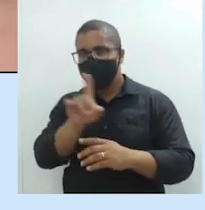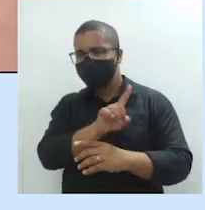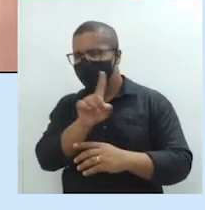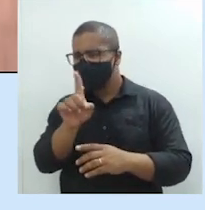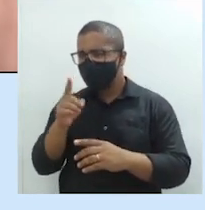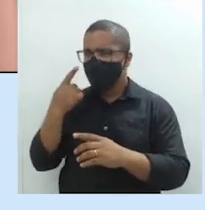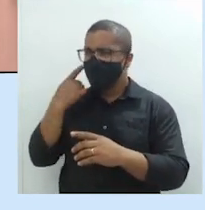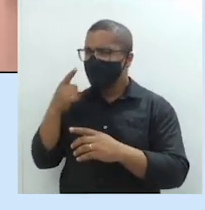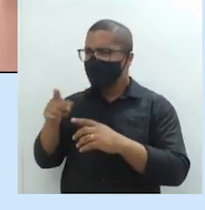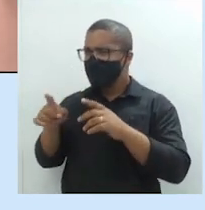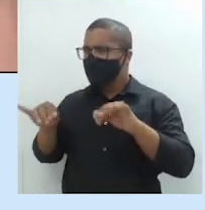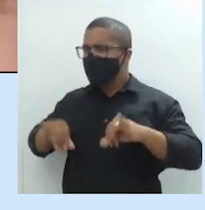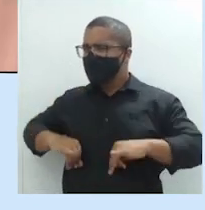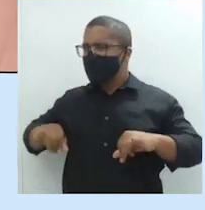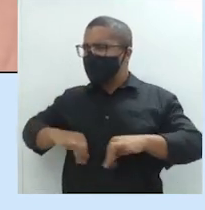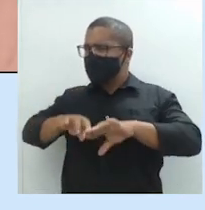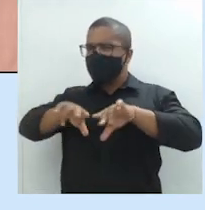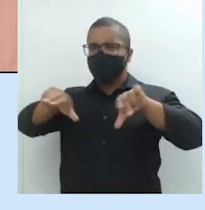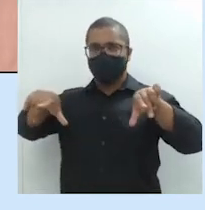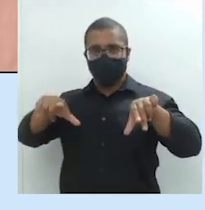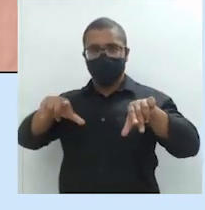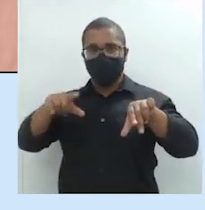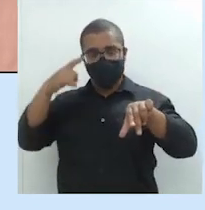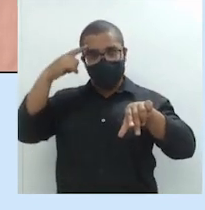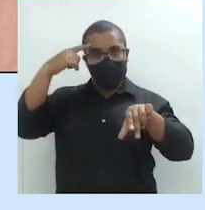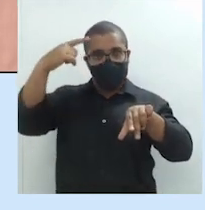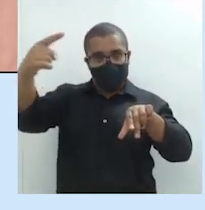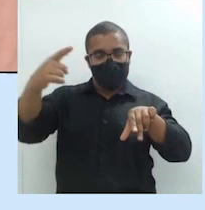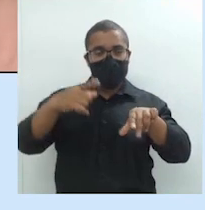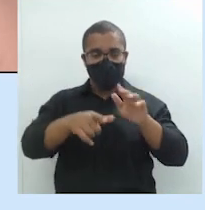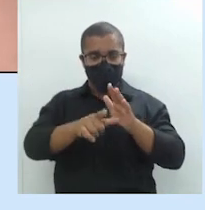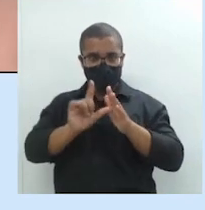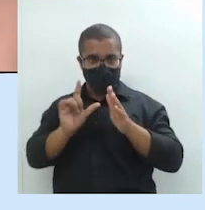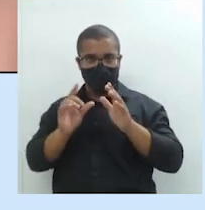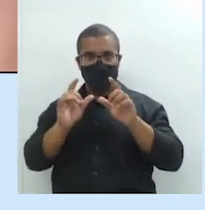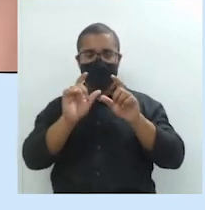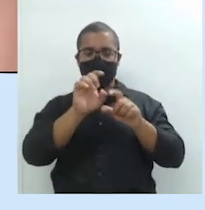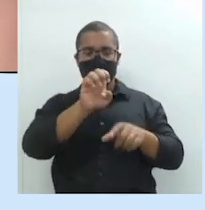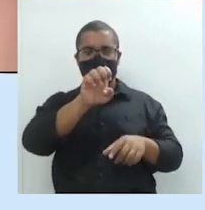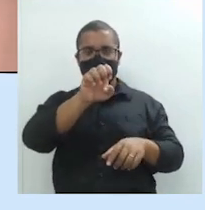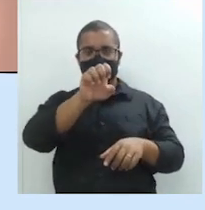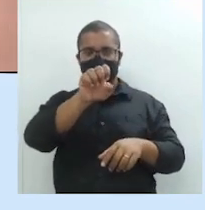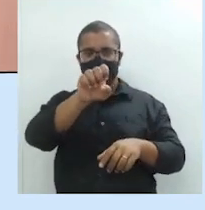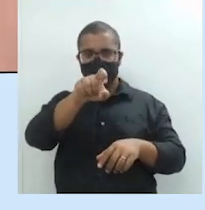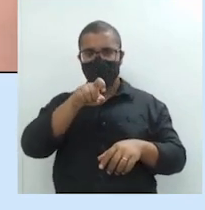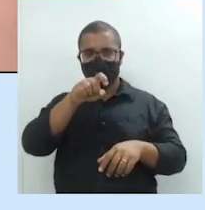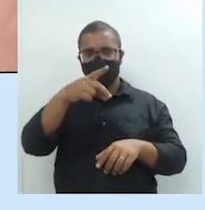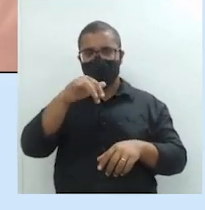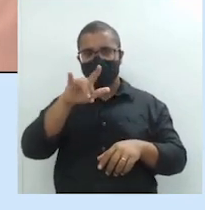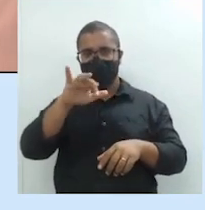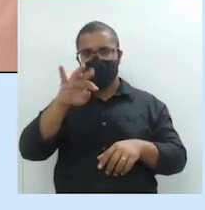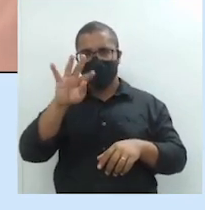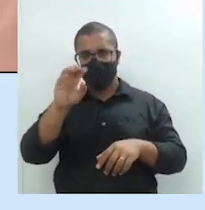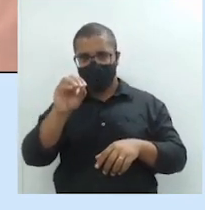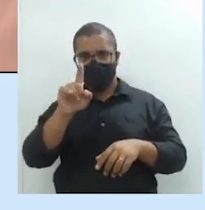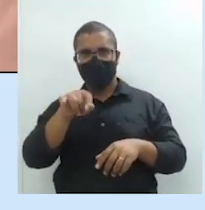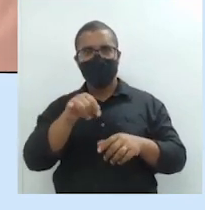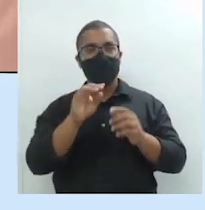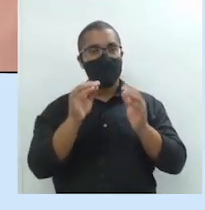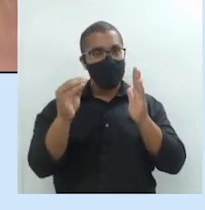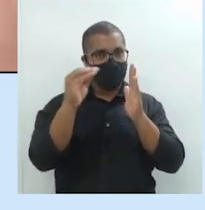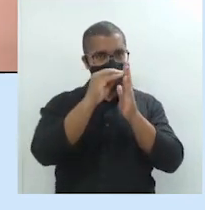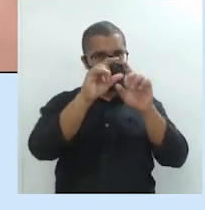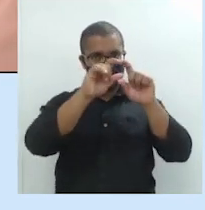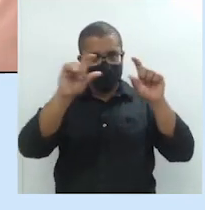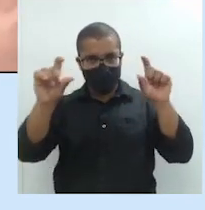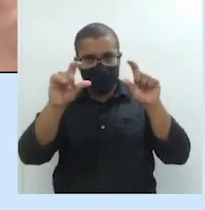só aqui, lembra quando eu falei explícito é o dito, implícito é o não dito. Veja que nós temos aqui o